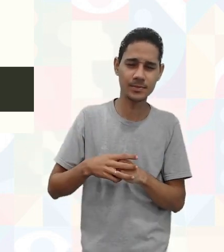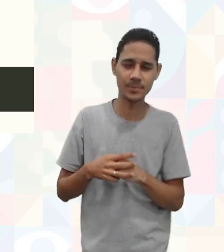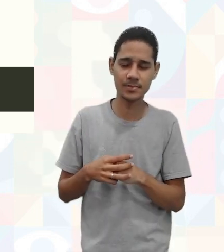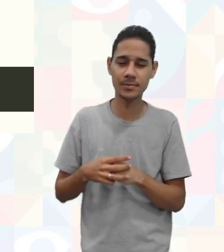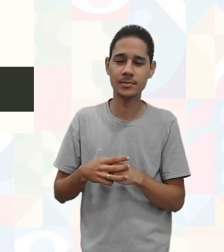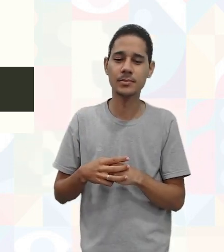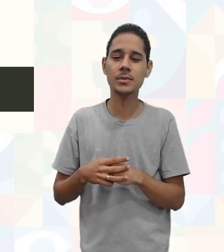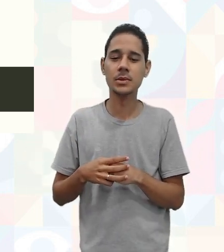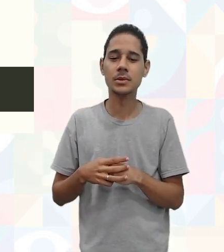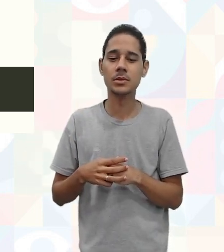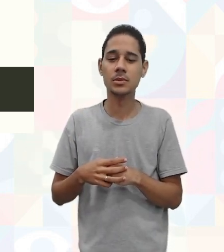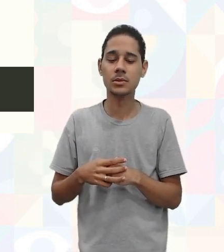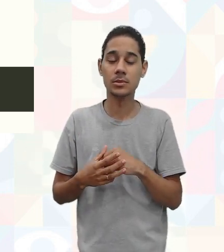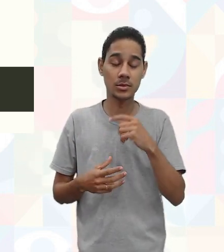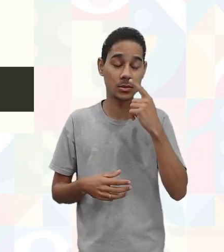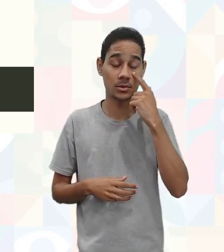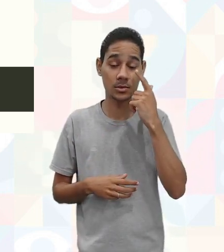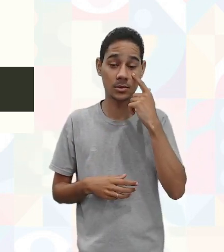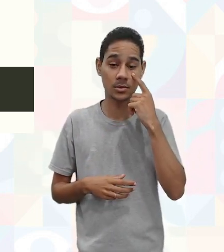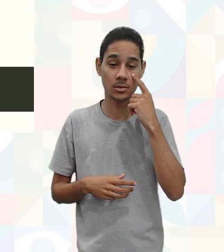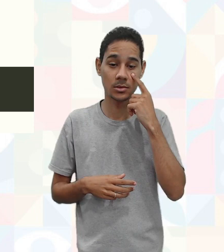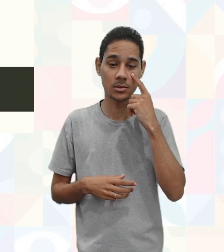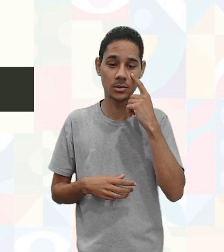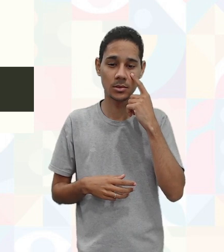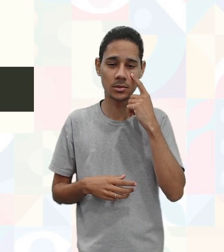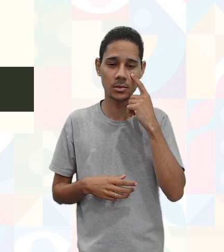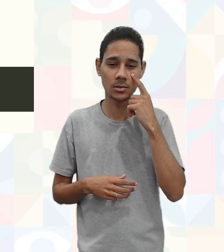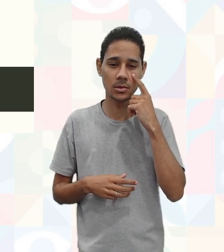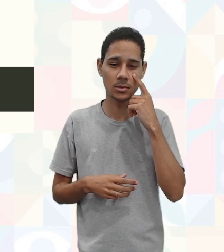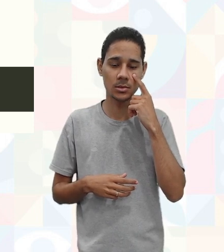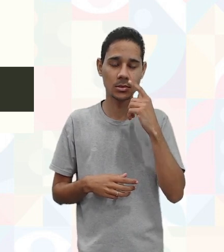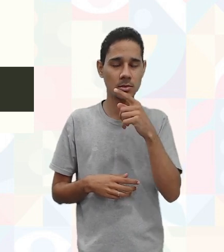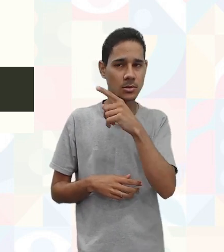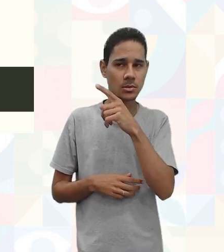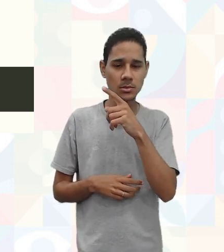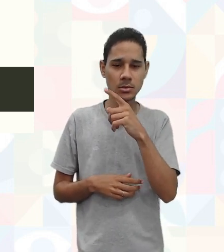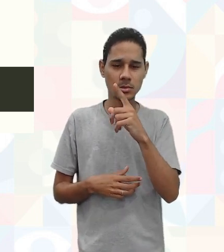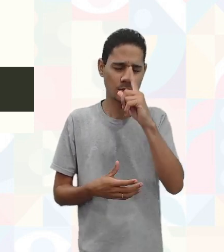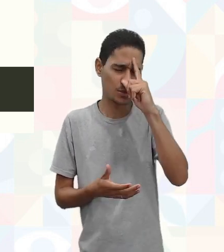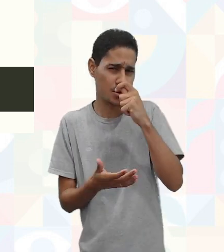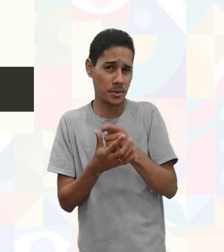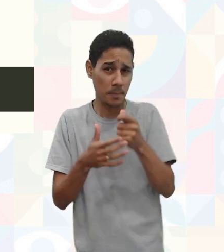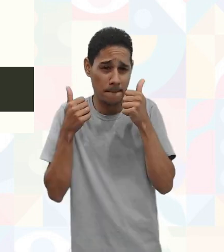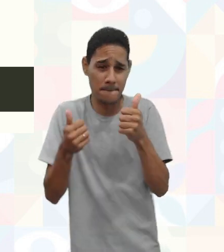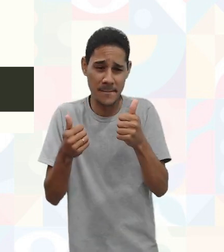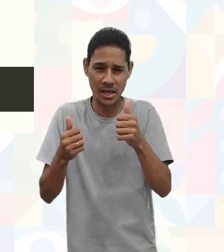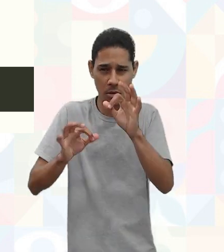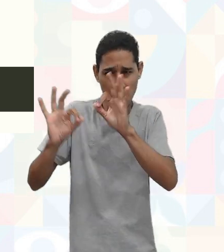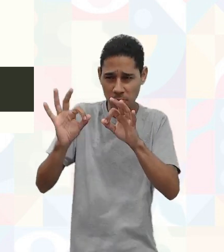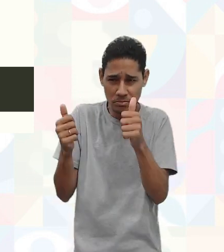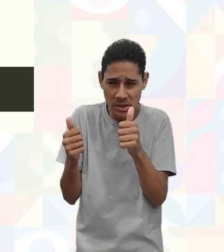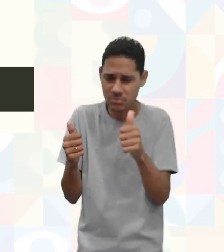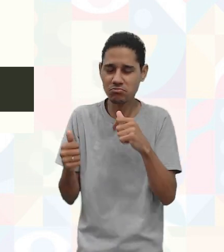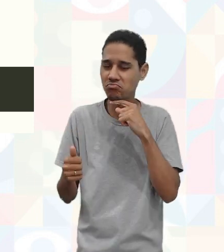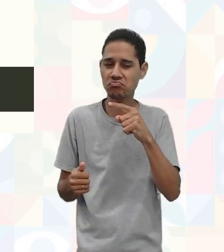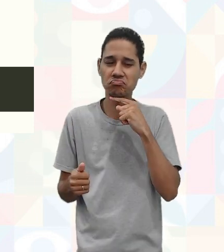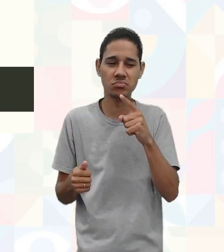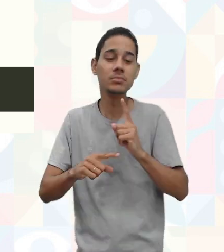article, veja que você não consegue nesse caso definir muito bem, né? Porque algumas